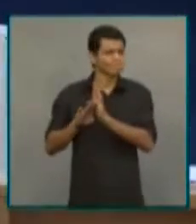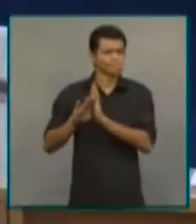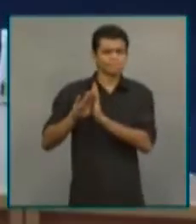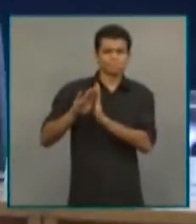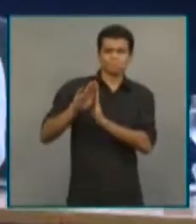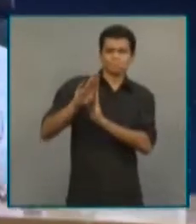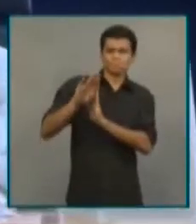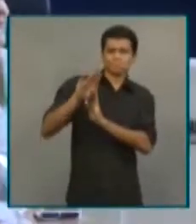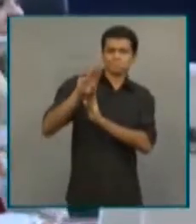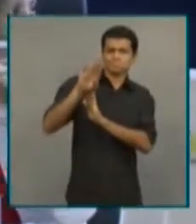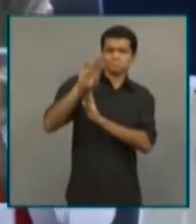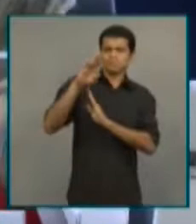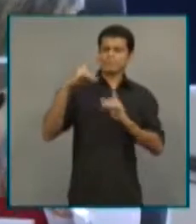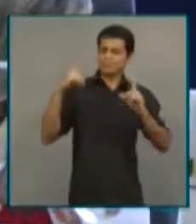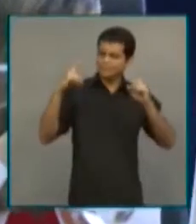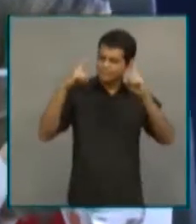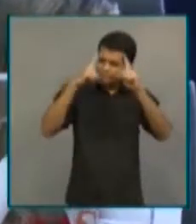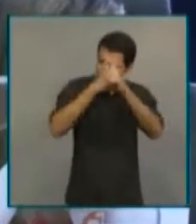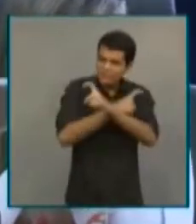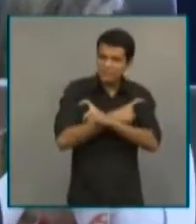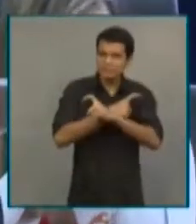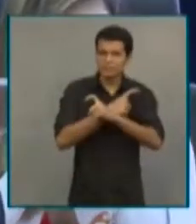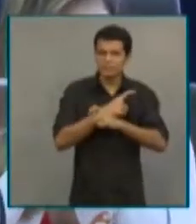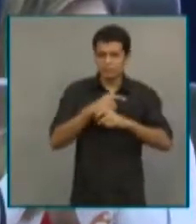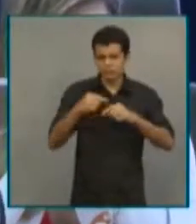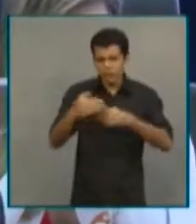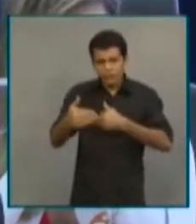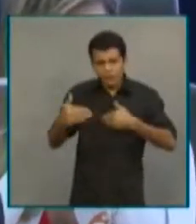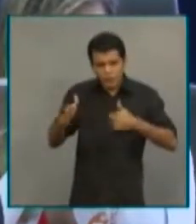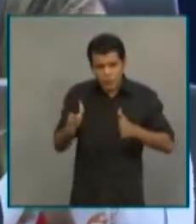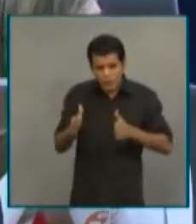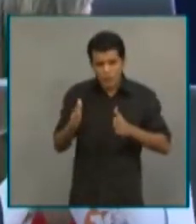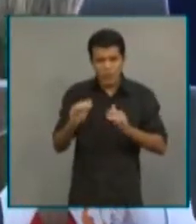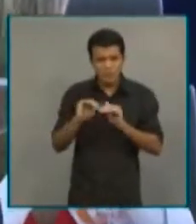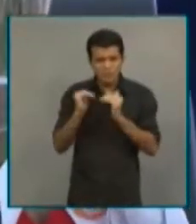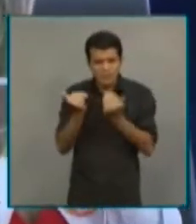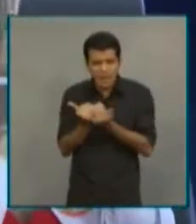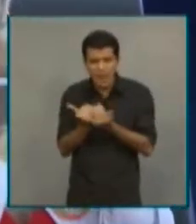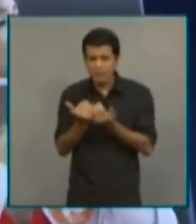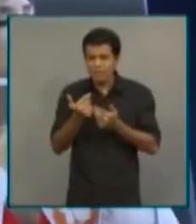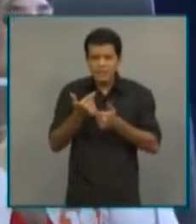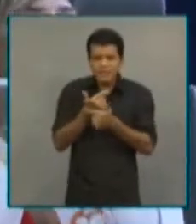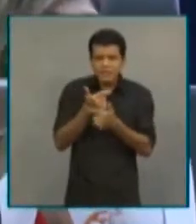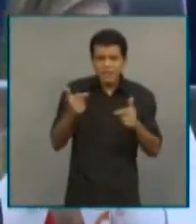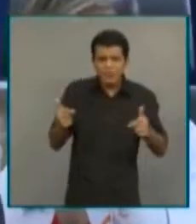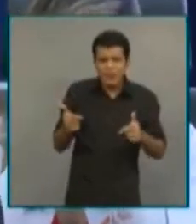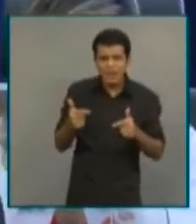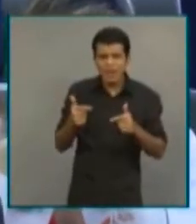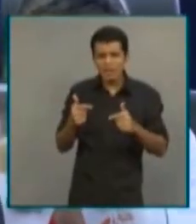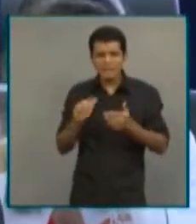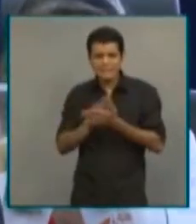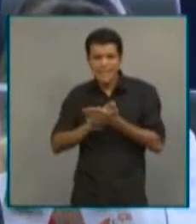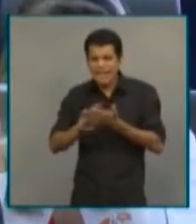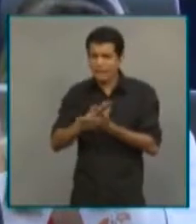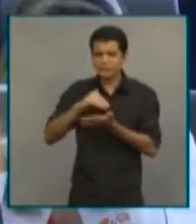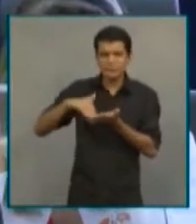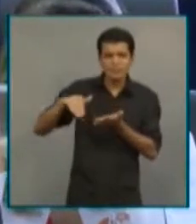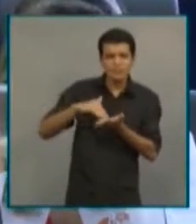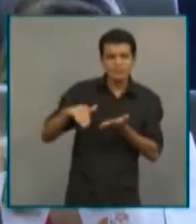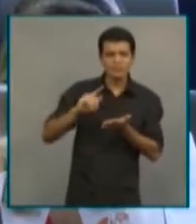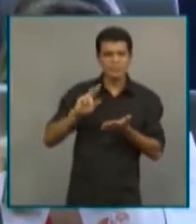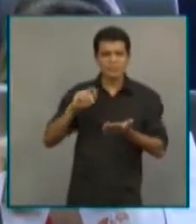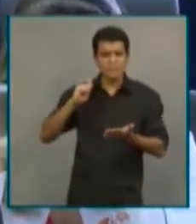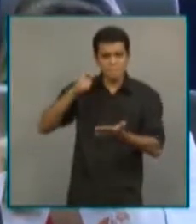se formar e você não ter um escritório. Você se formar, terminar um curso e você não ter dinheiro para pagar a inscrição da